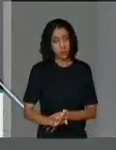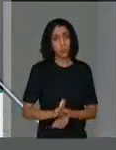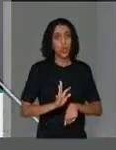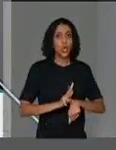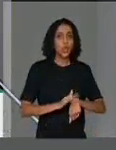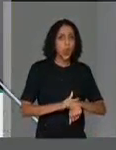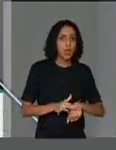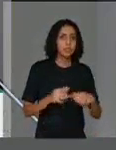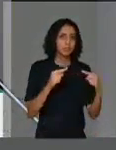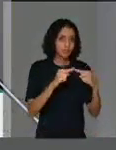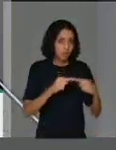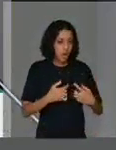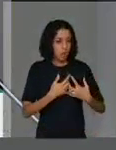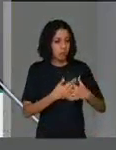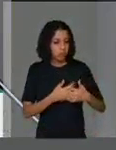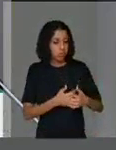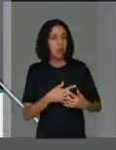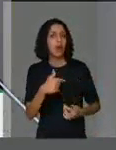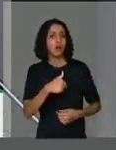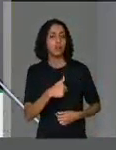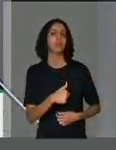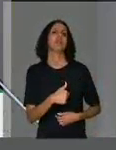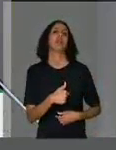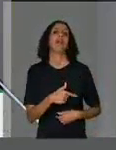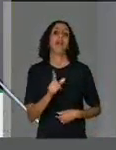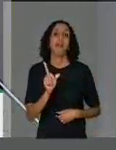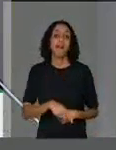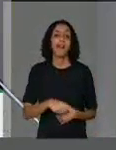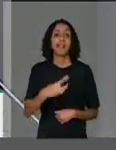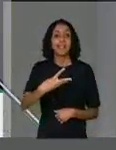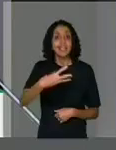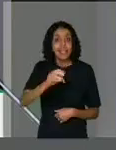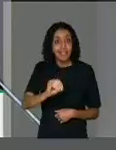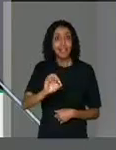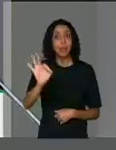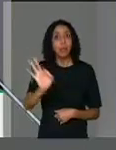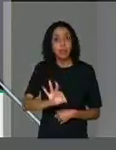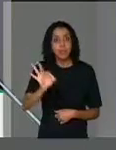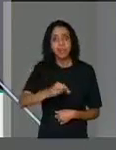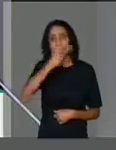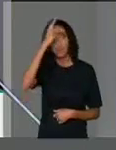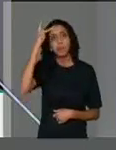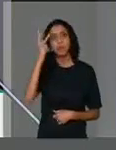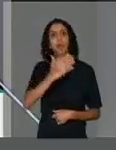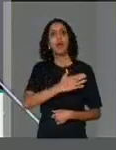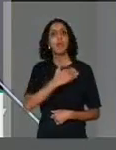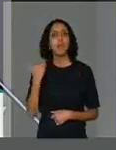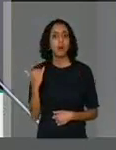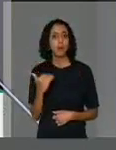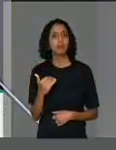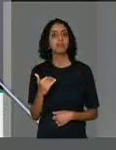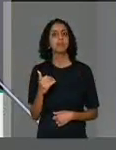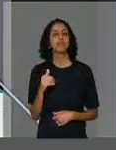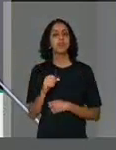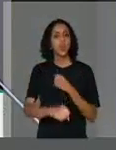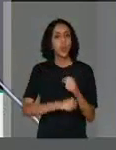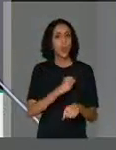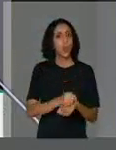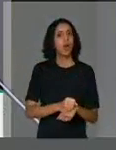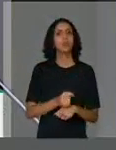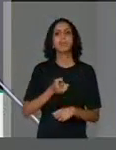doenças cardiovasculares são responsáveis por quase 30% dos óbitos registrados no país